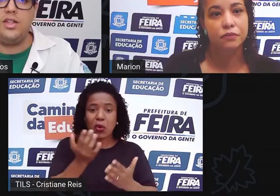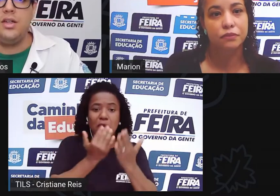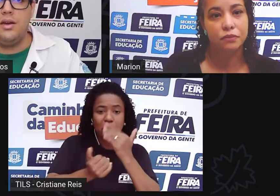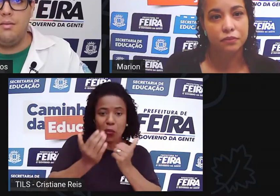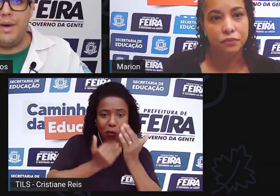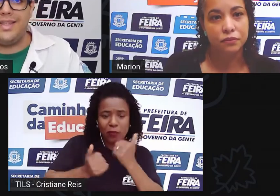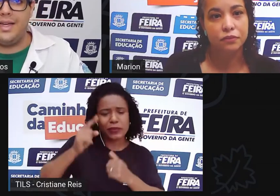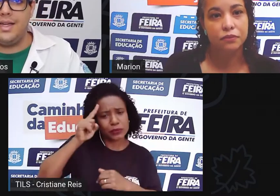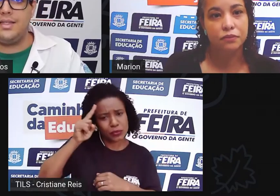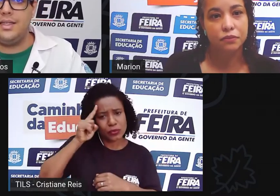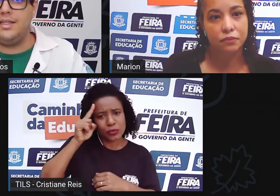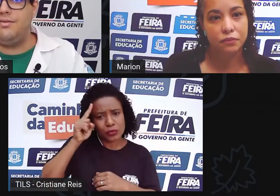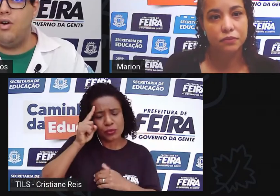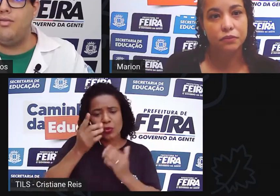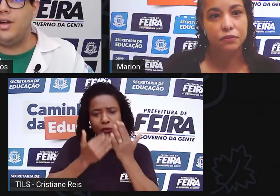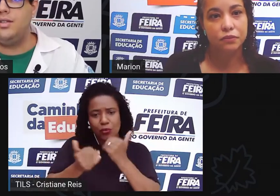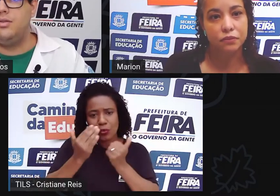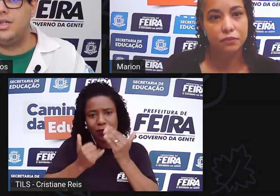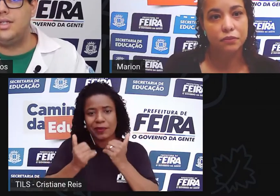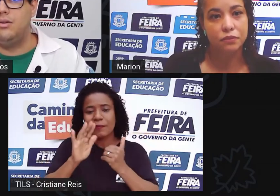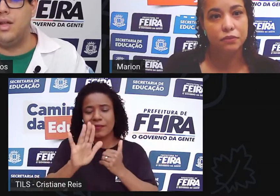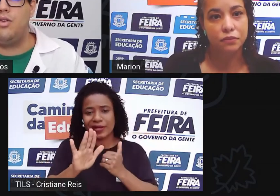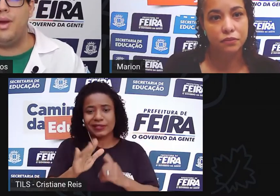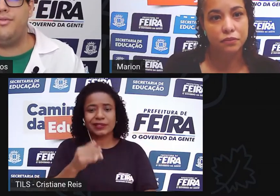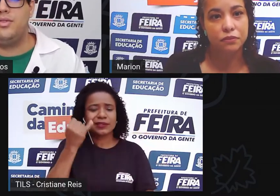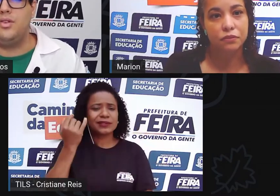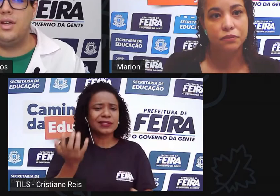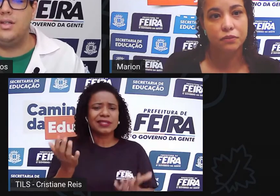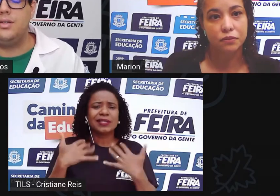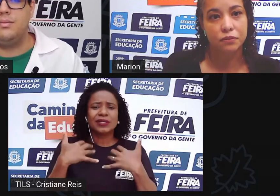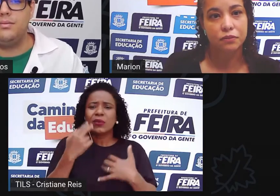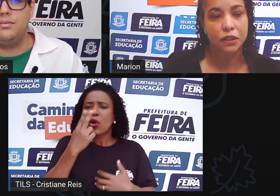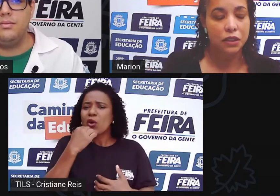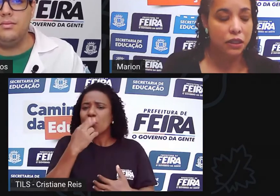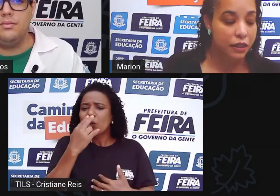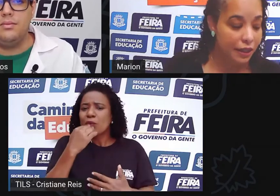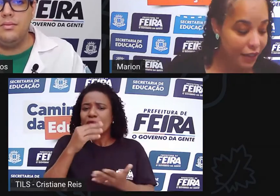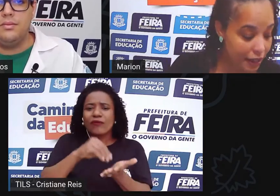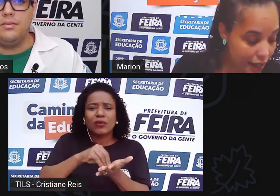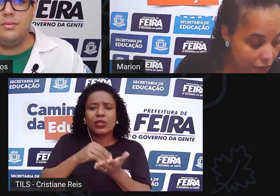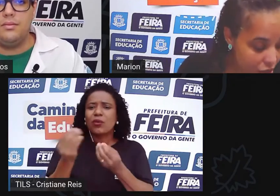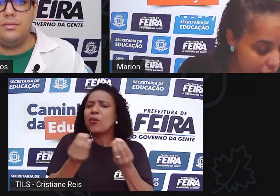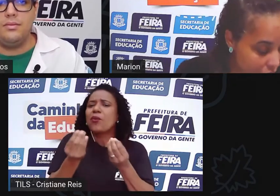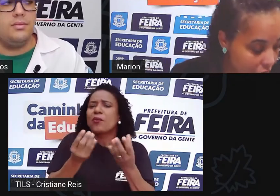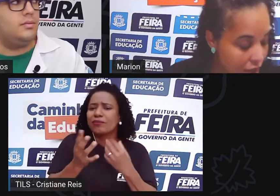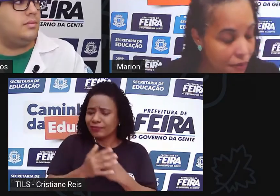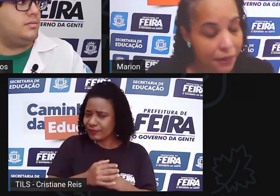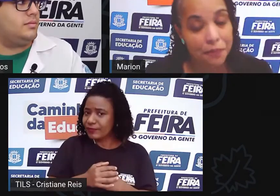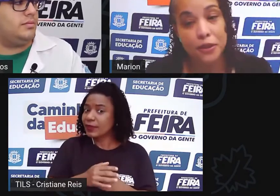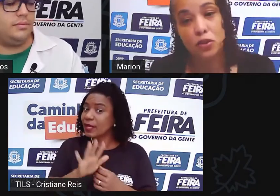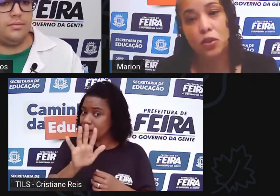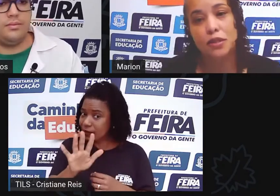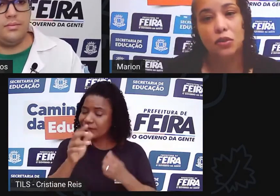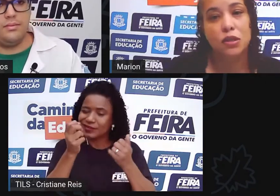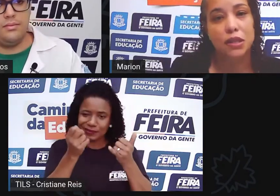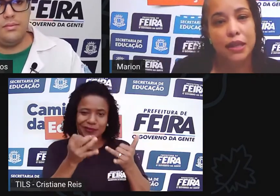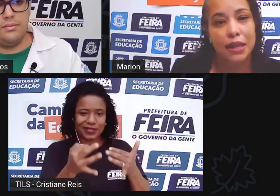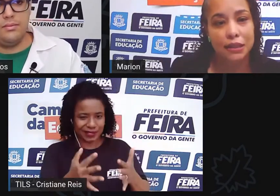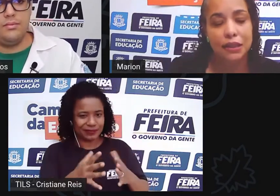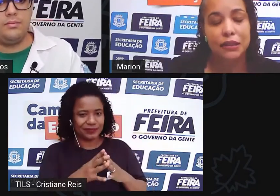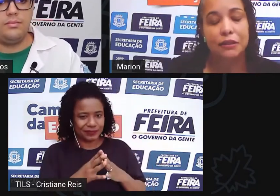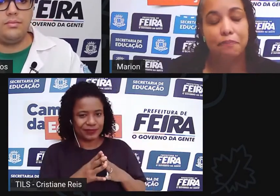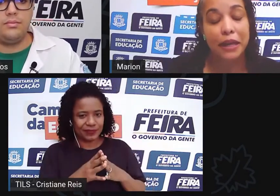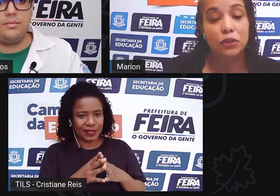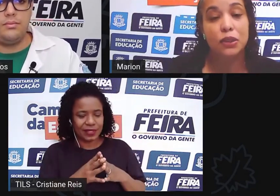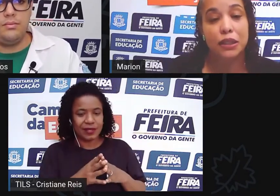regularmente, mas ainda assim desenvolve a desnutrição, né? Como é que funciona isso? Na verdade, assim, para a pessoa ser